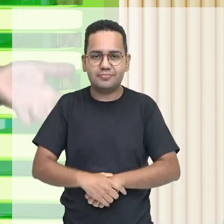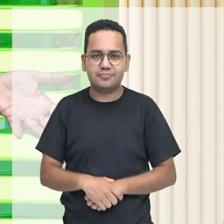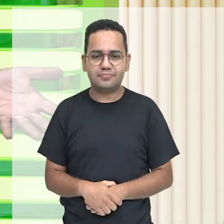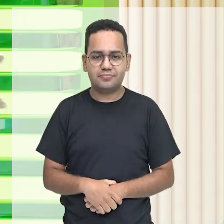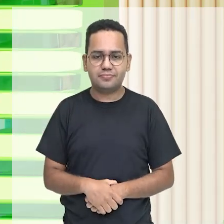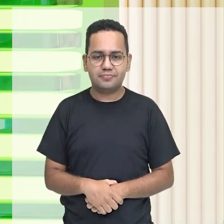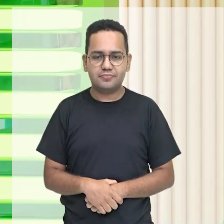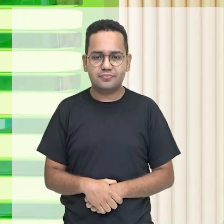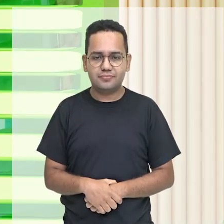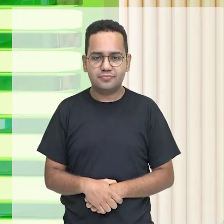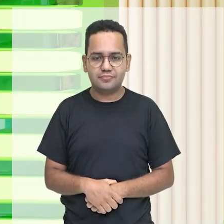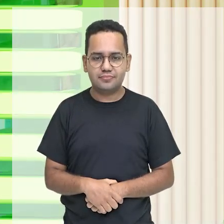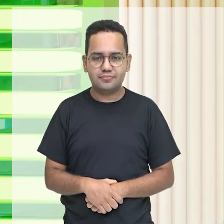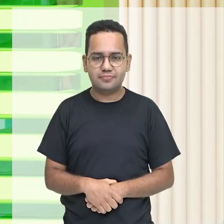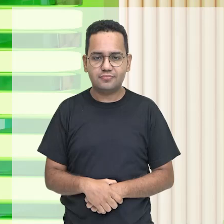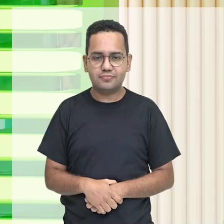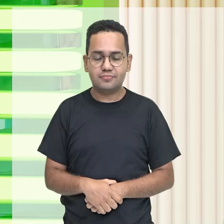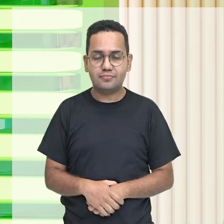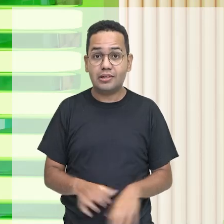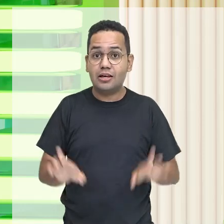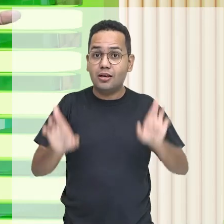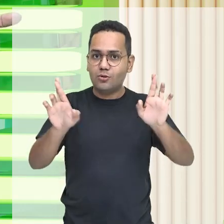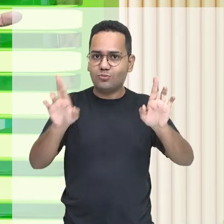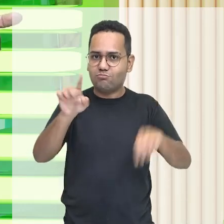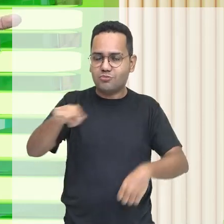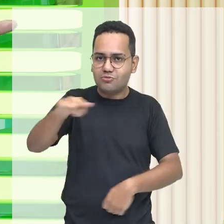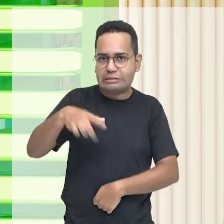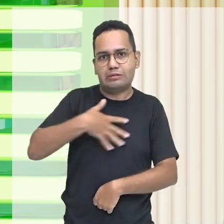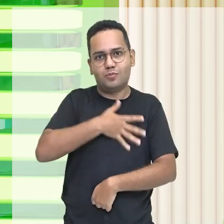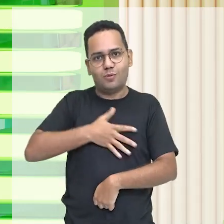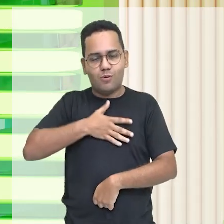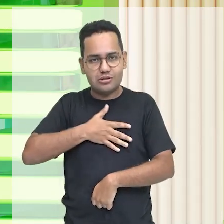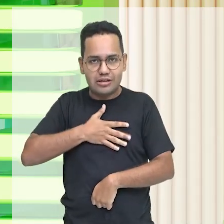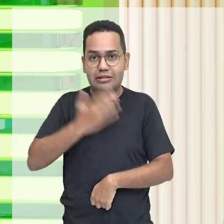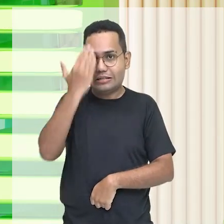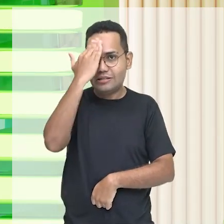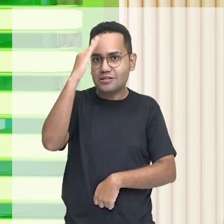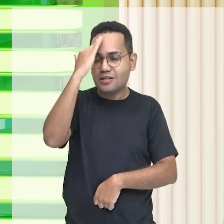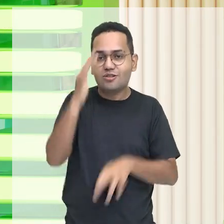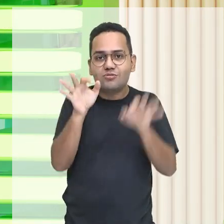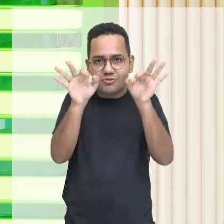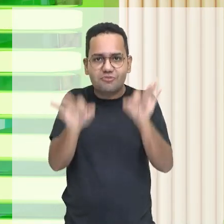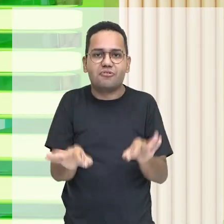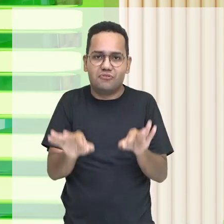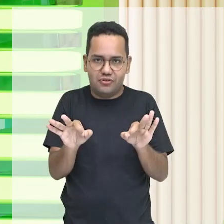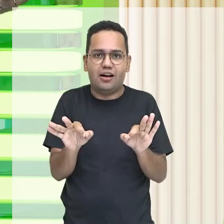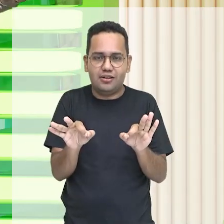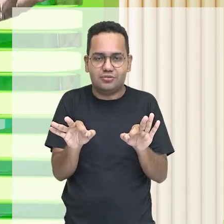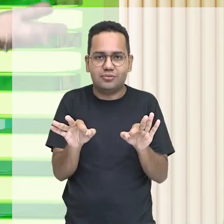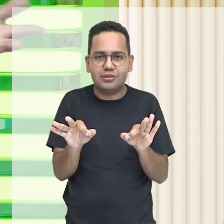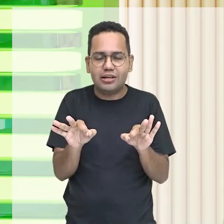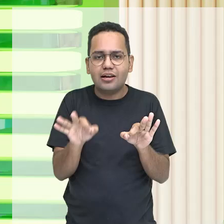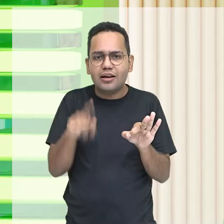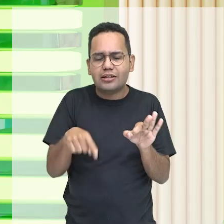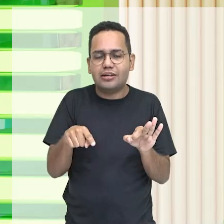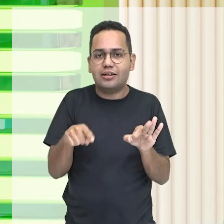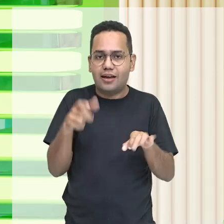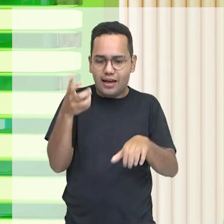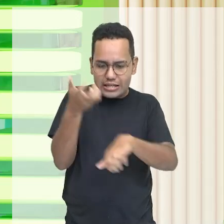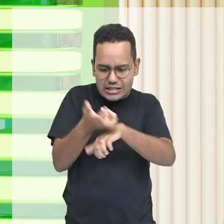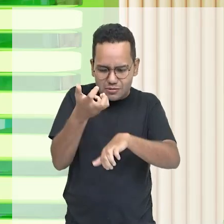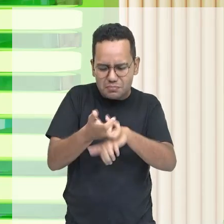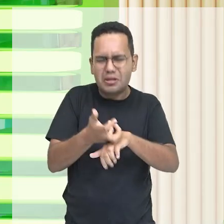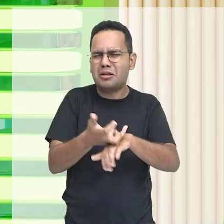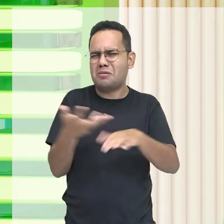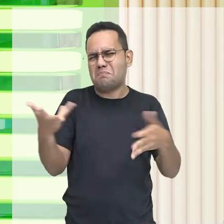nossa aula. Eu espero que vocês tenham gostado, tenham visto como é muito bonita a nossa